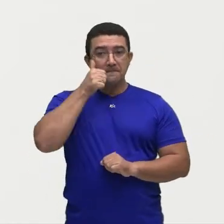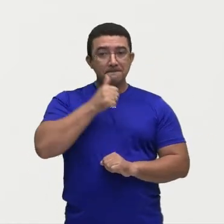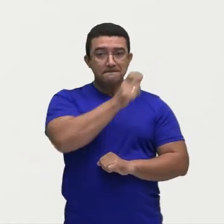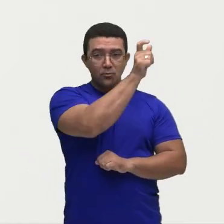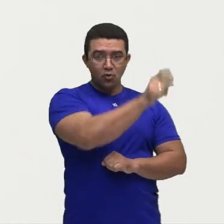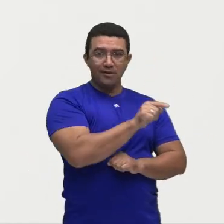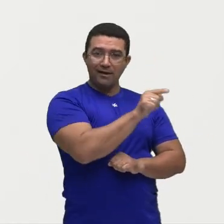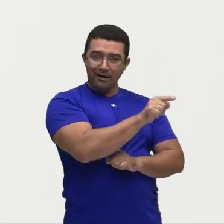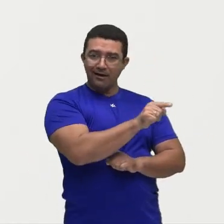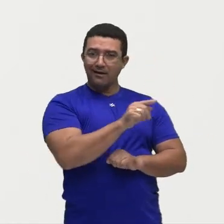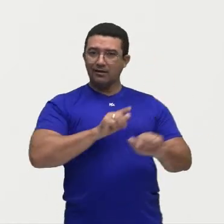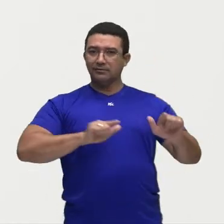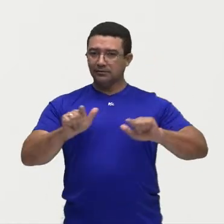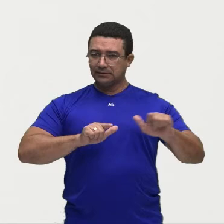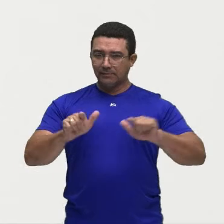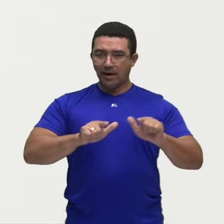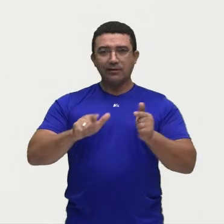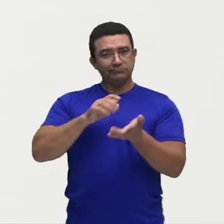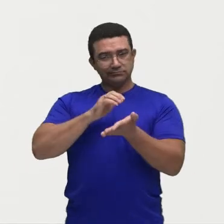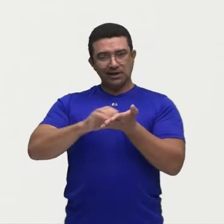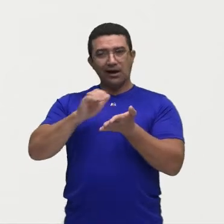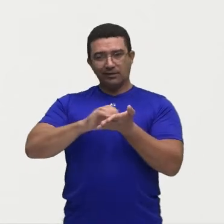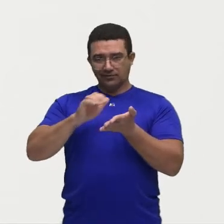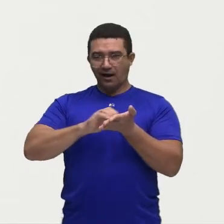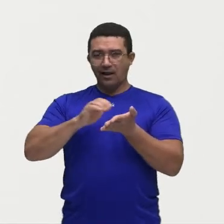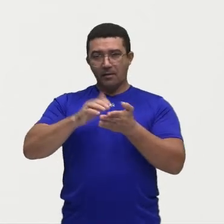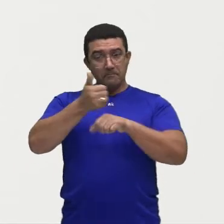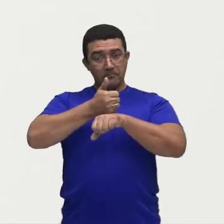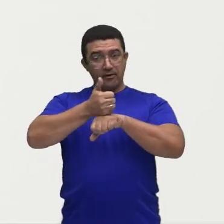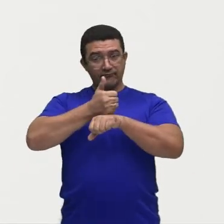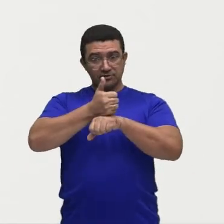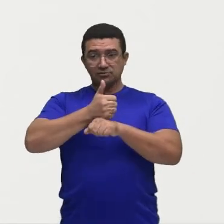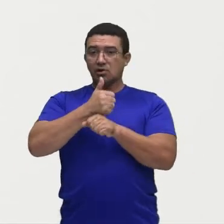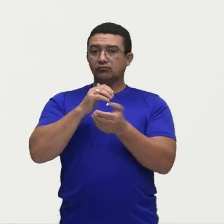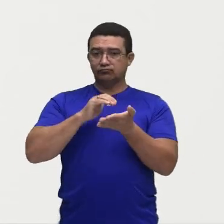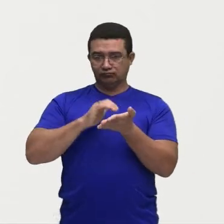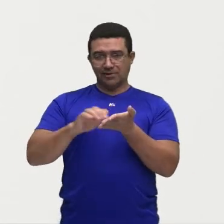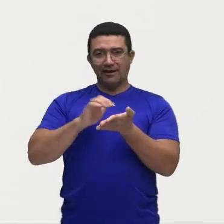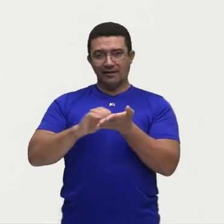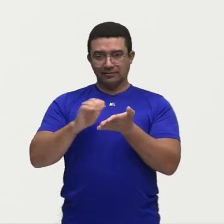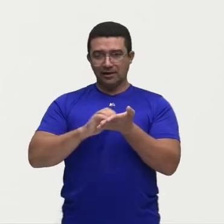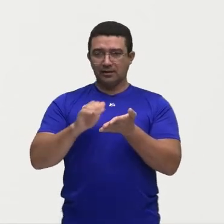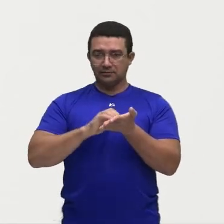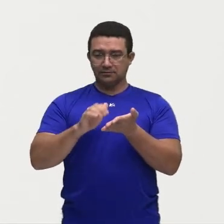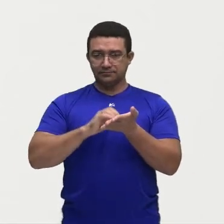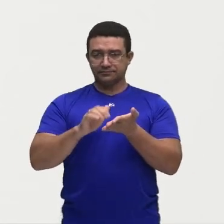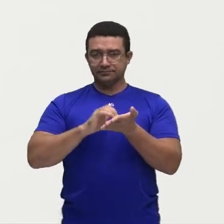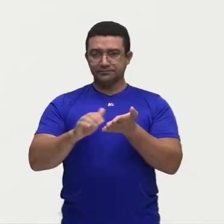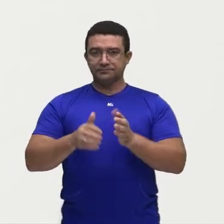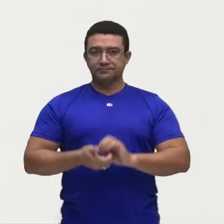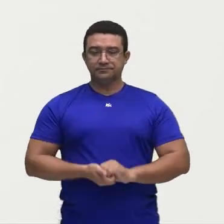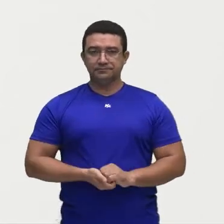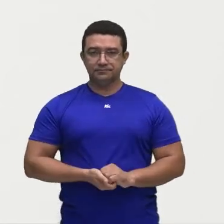She works as a secretary. Então, aqui o trabalho, né, o verbo, e aqui a resposta de